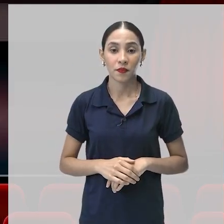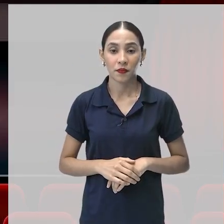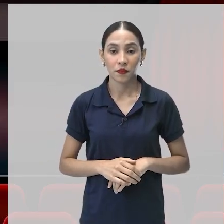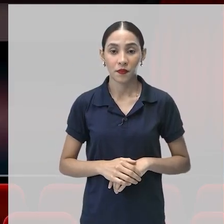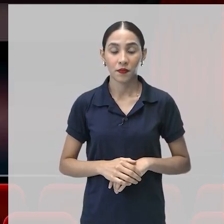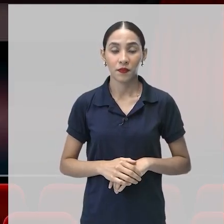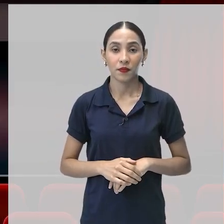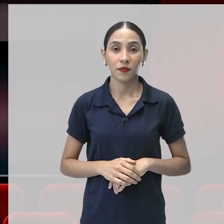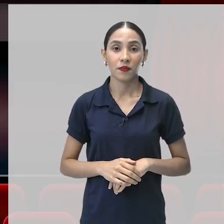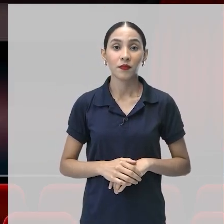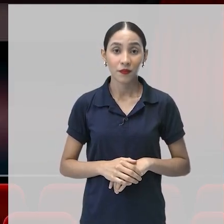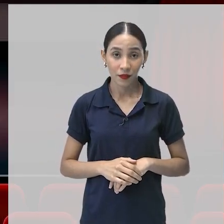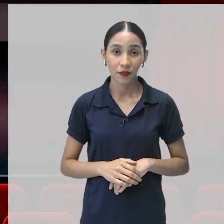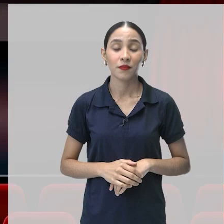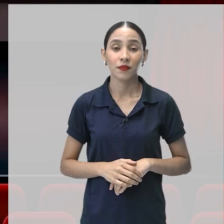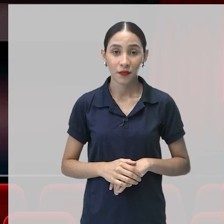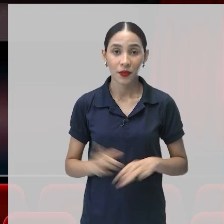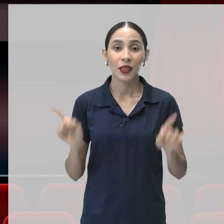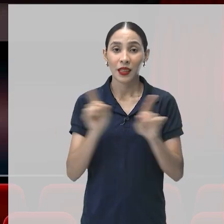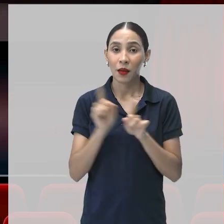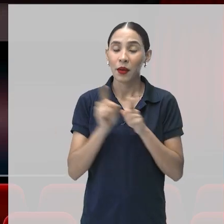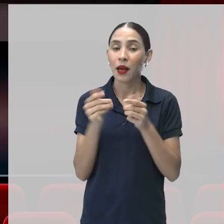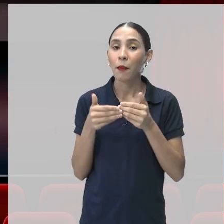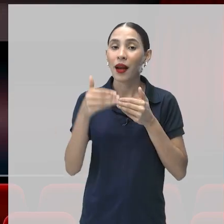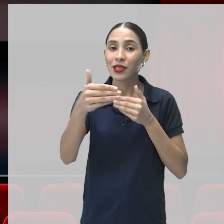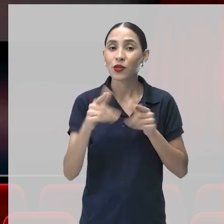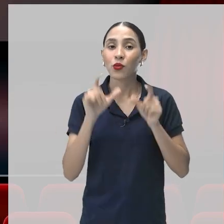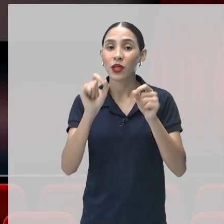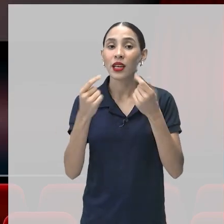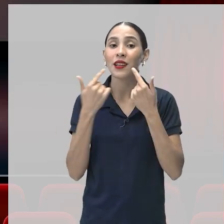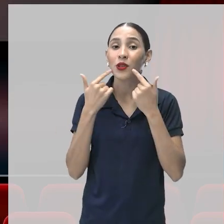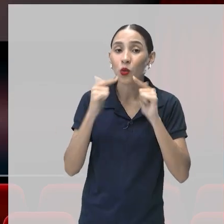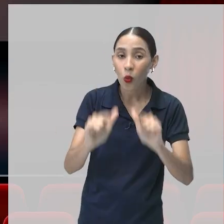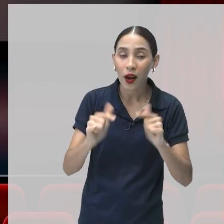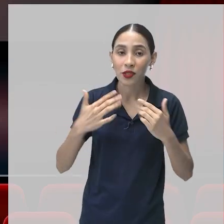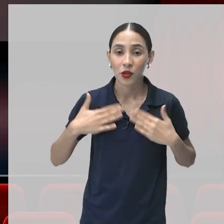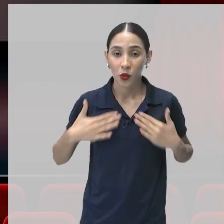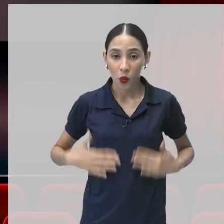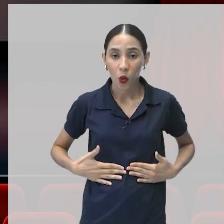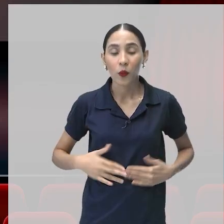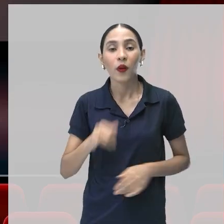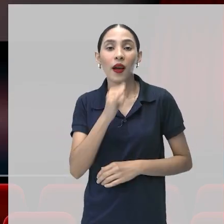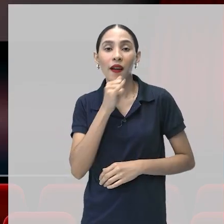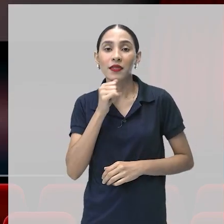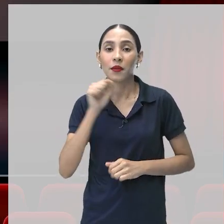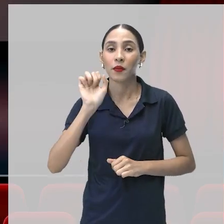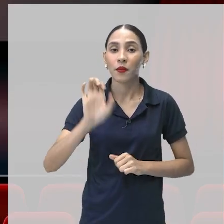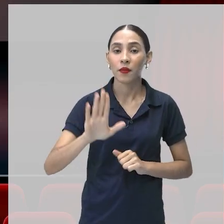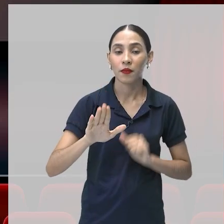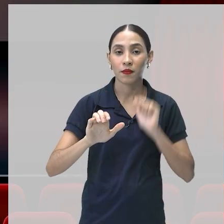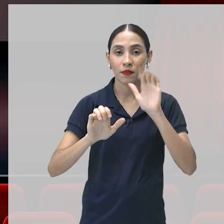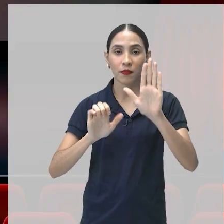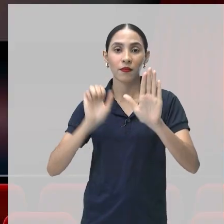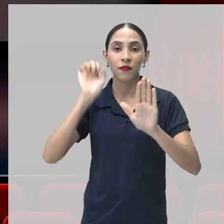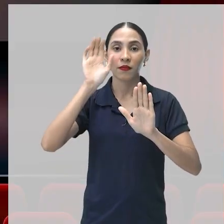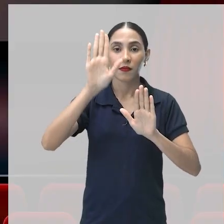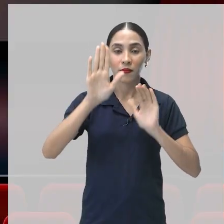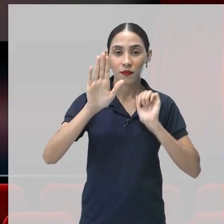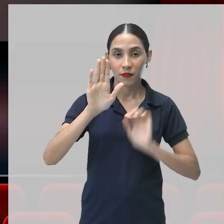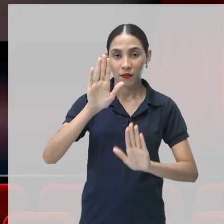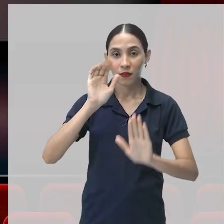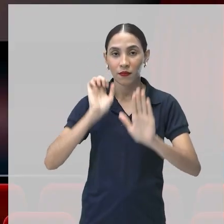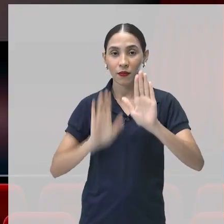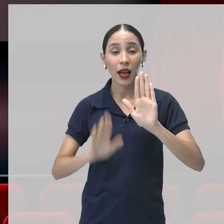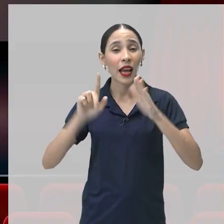Então, isso também foi muito a partir da linguagem do corpo, né? Por exemplo, a mímica é uma das formas